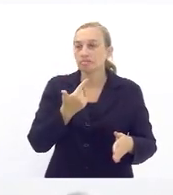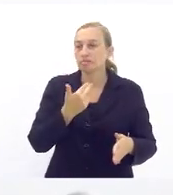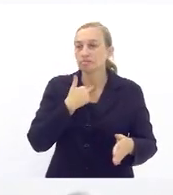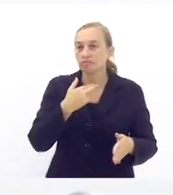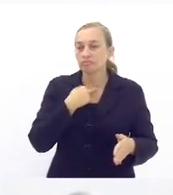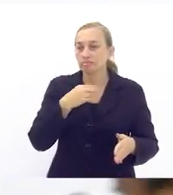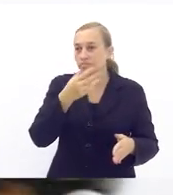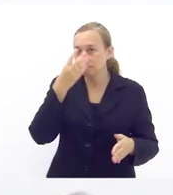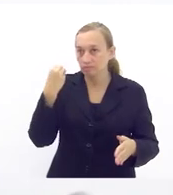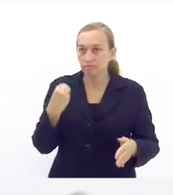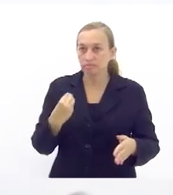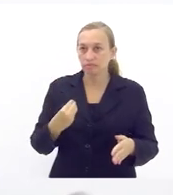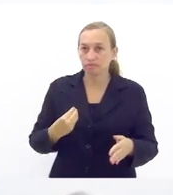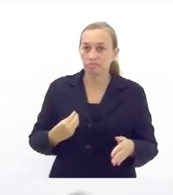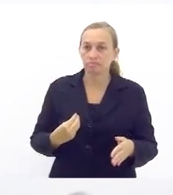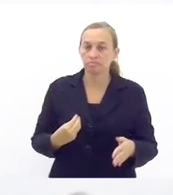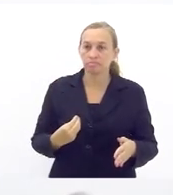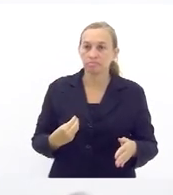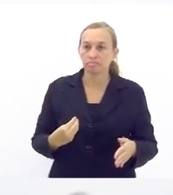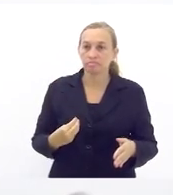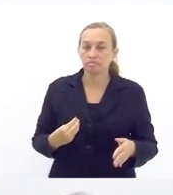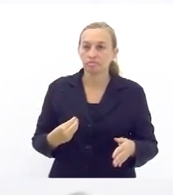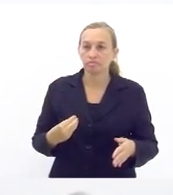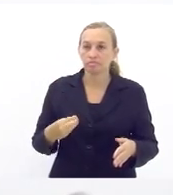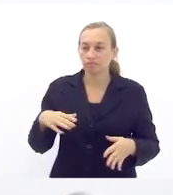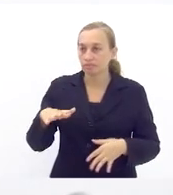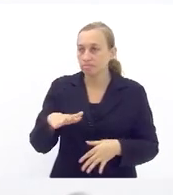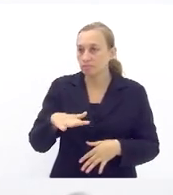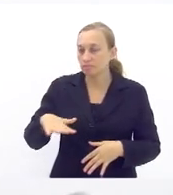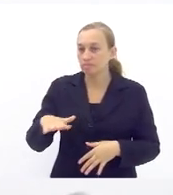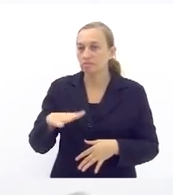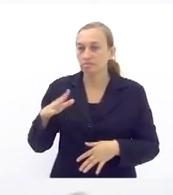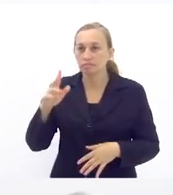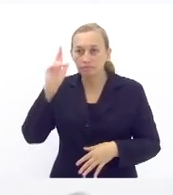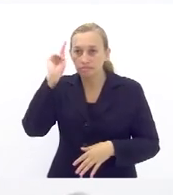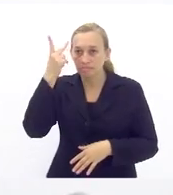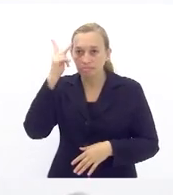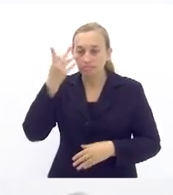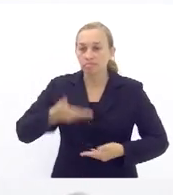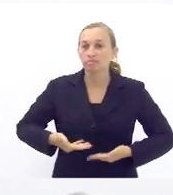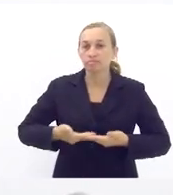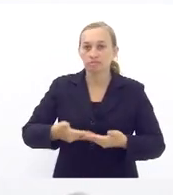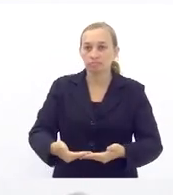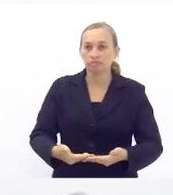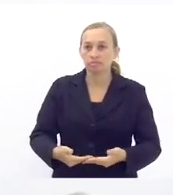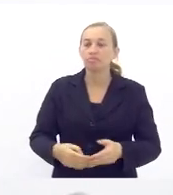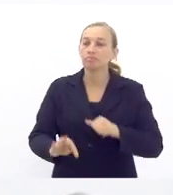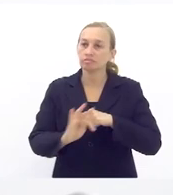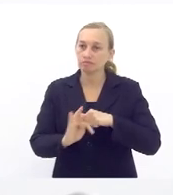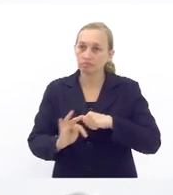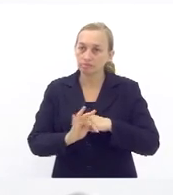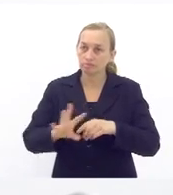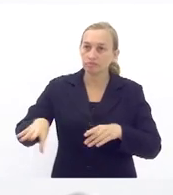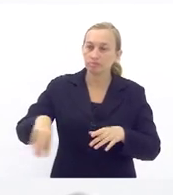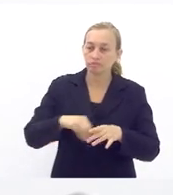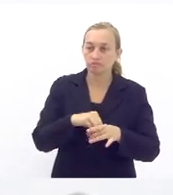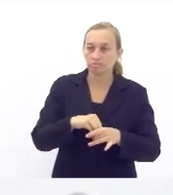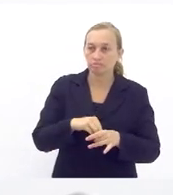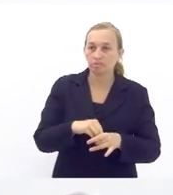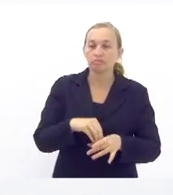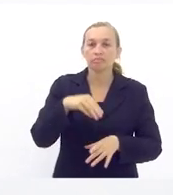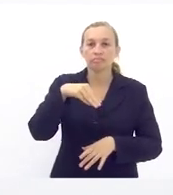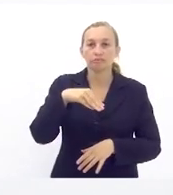segundo plano as suas unidades históricas que oferecem ensino técnico integrado ou como é o caso da